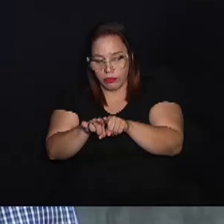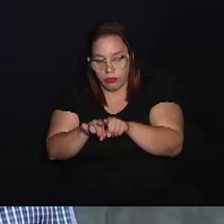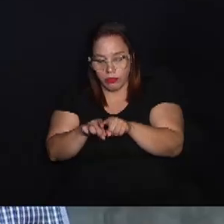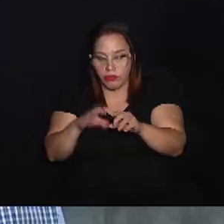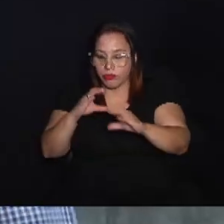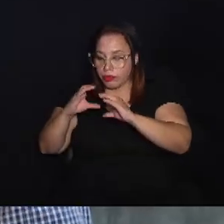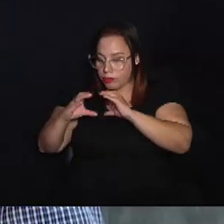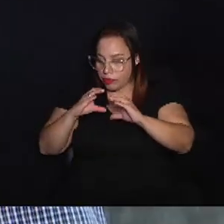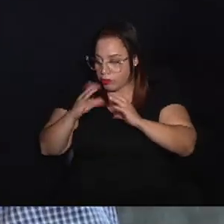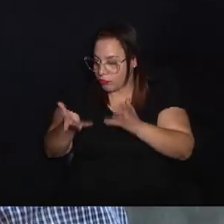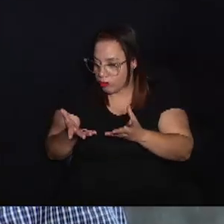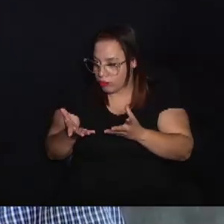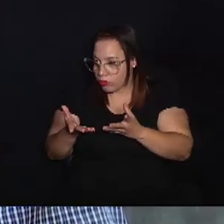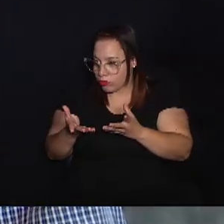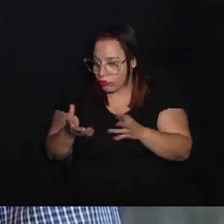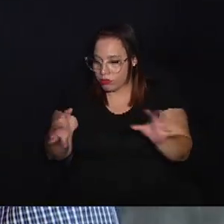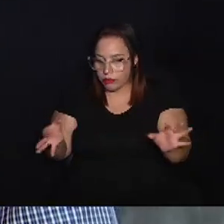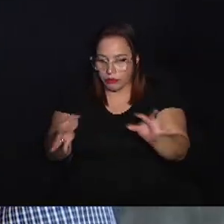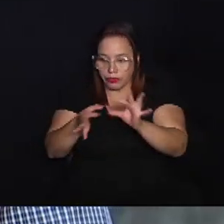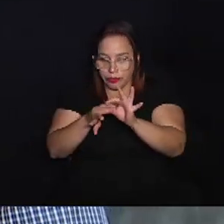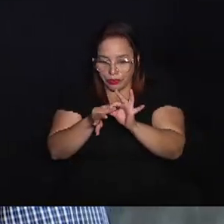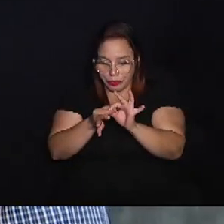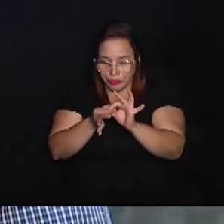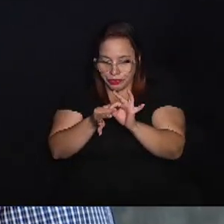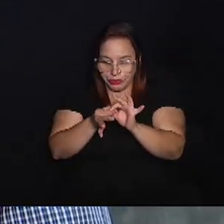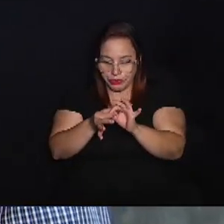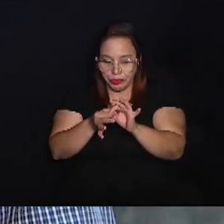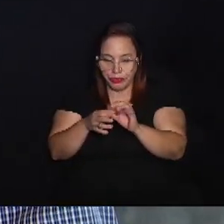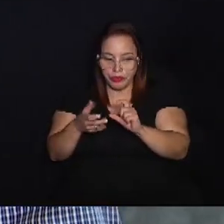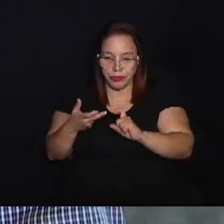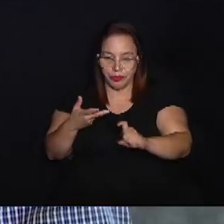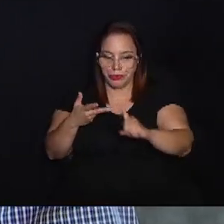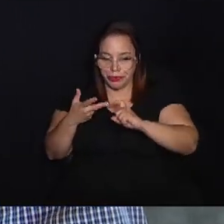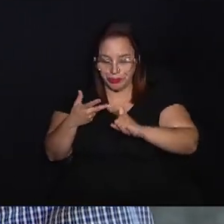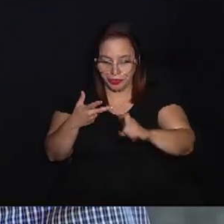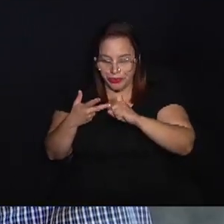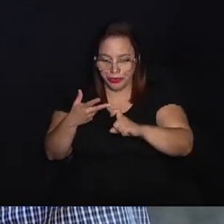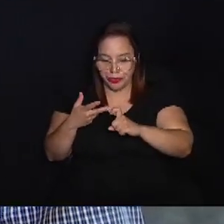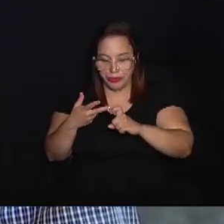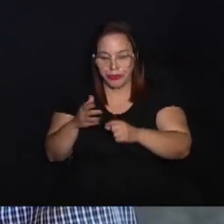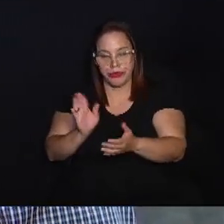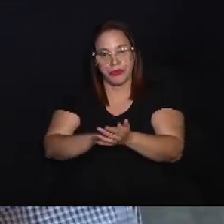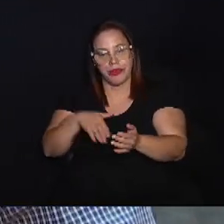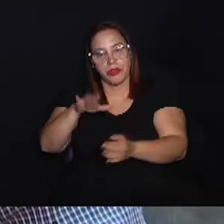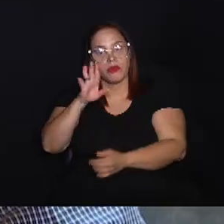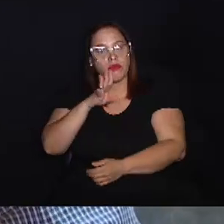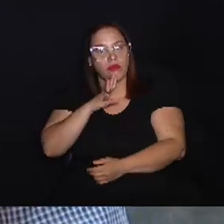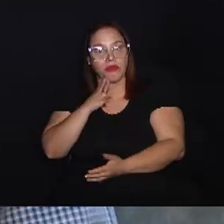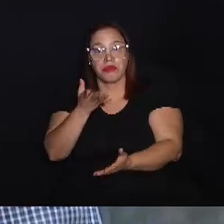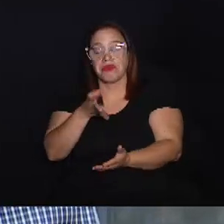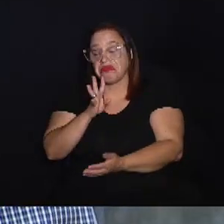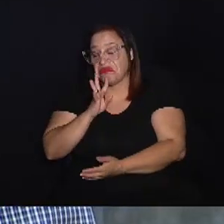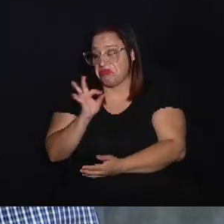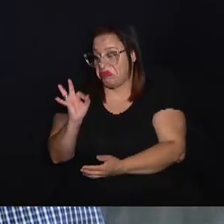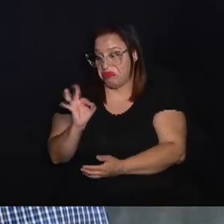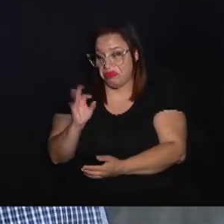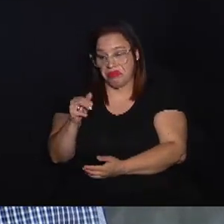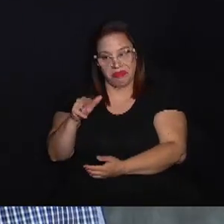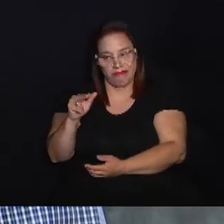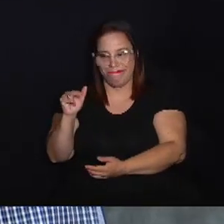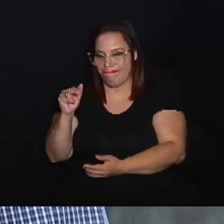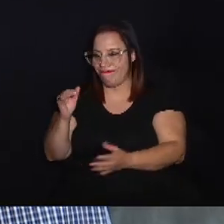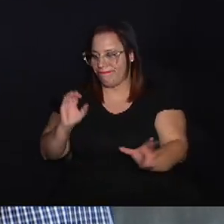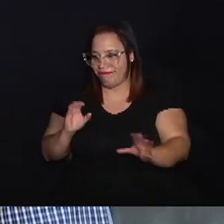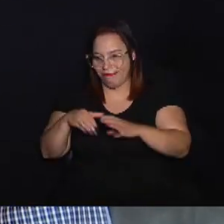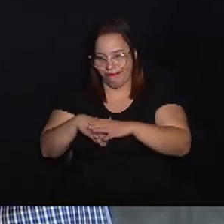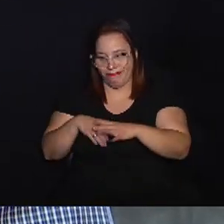comentamos e fazemos essa ligação com o executivo, faz com que as pessoas tenham mais conhecimento. E conhecimento nunca se ocupa